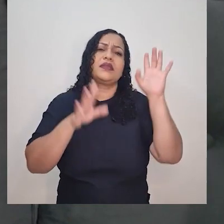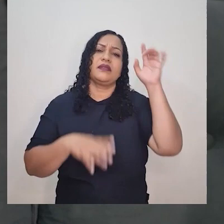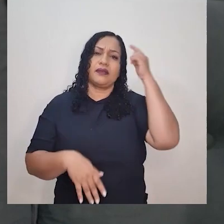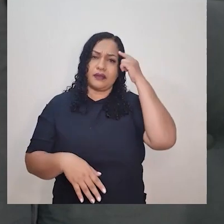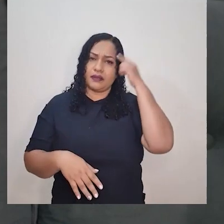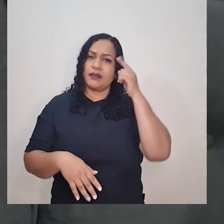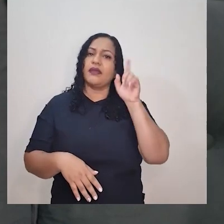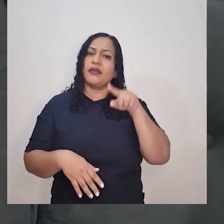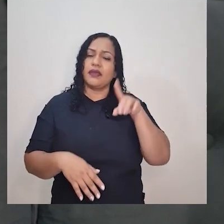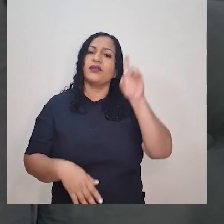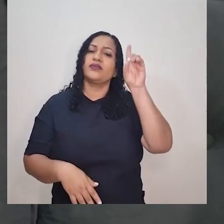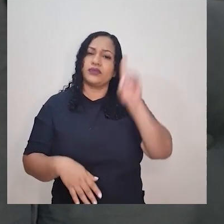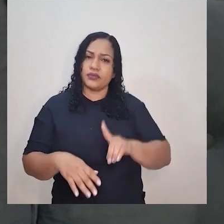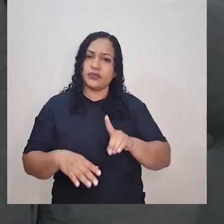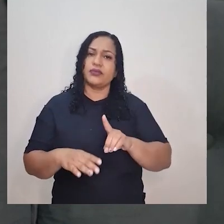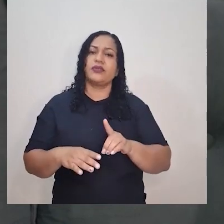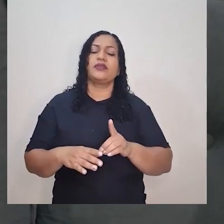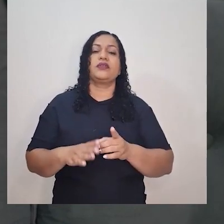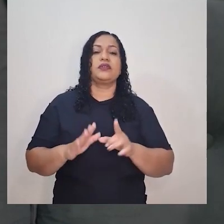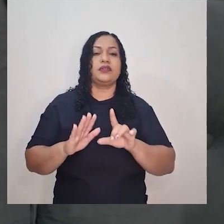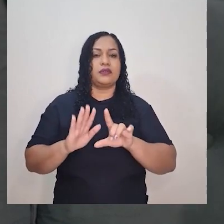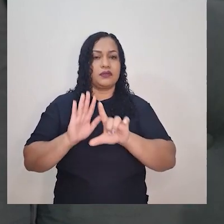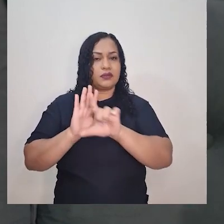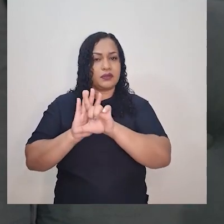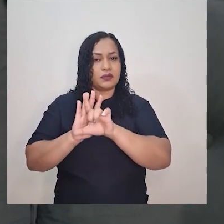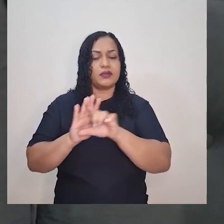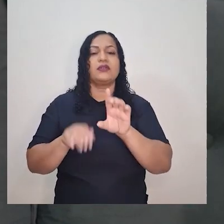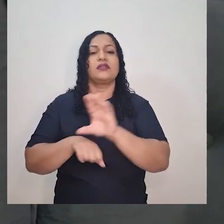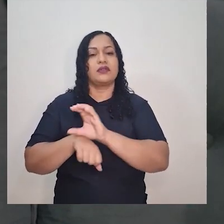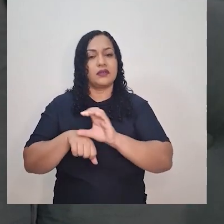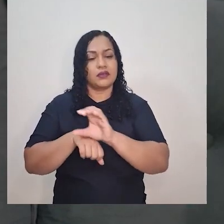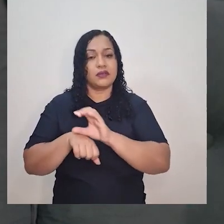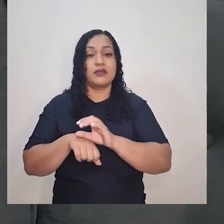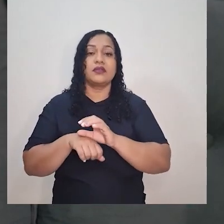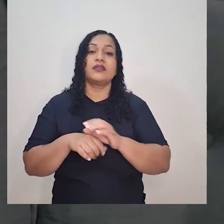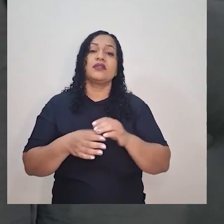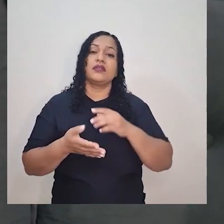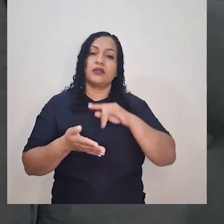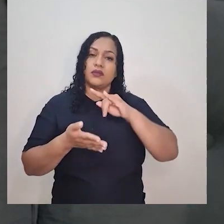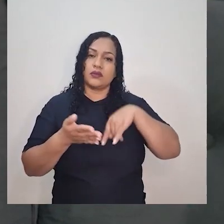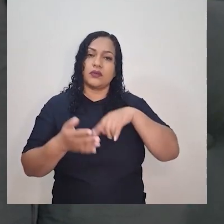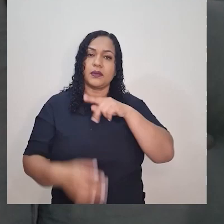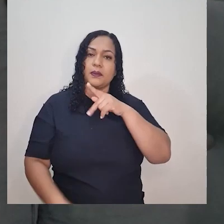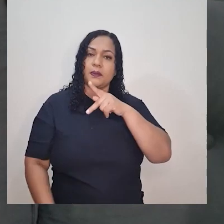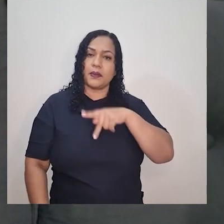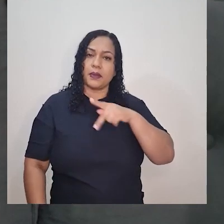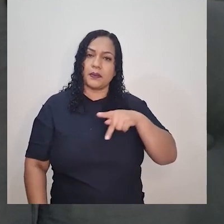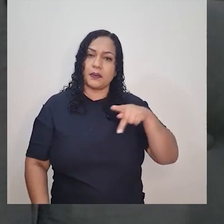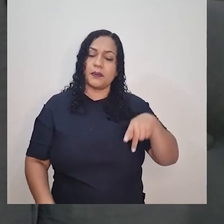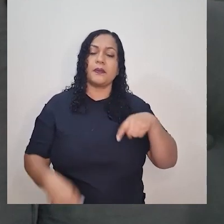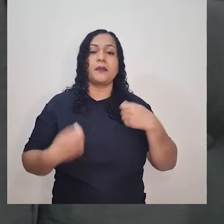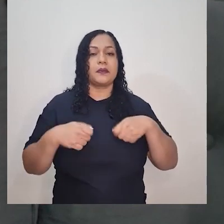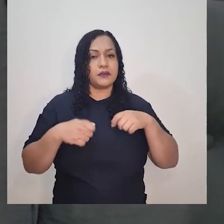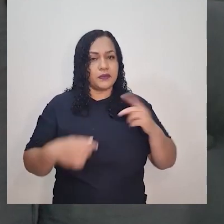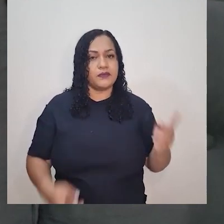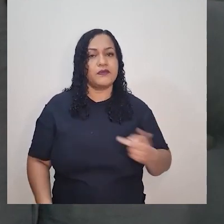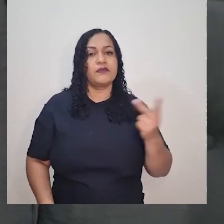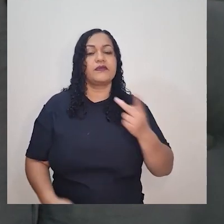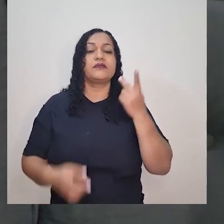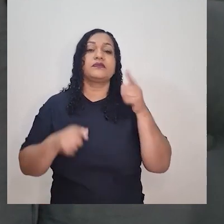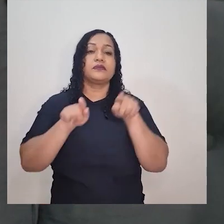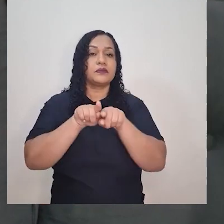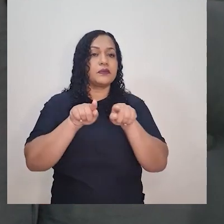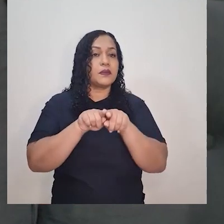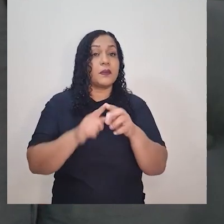é um direito constitucional e dentro do PPP isso precisa ser valorizado e levado em consideração. O outro princípio que nós